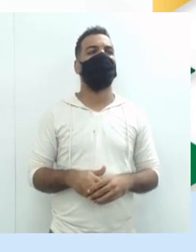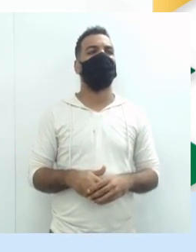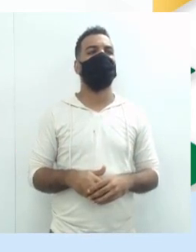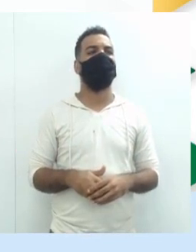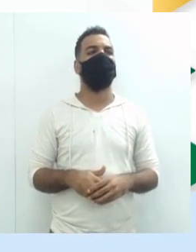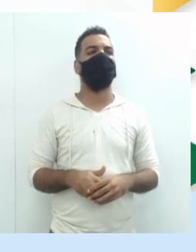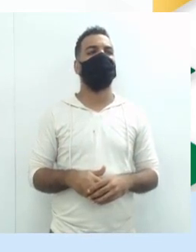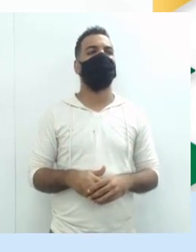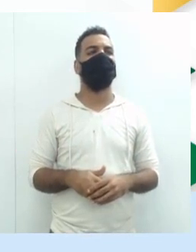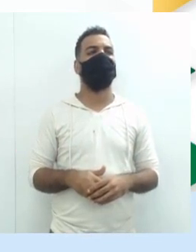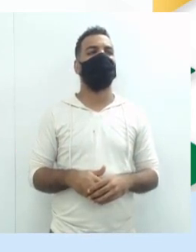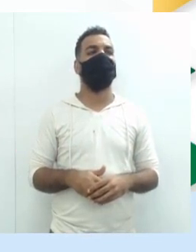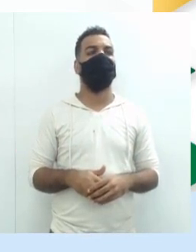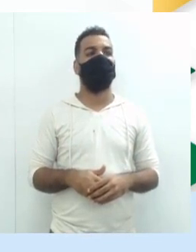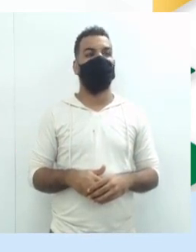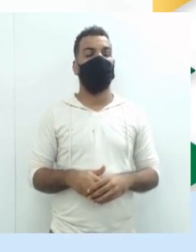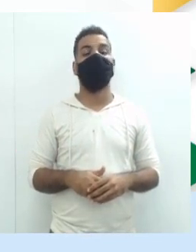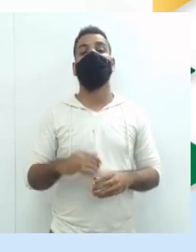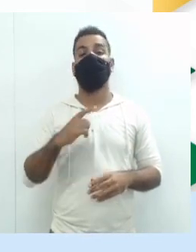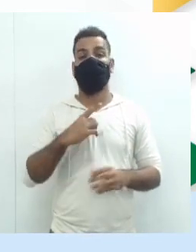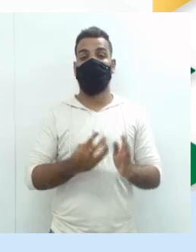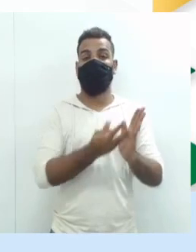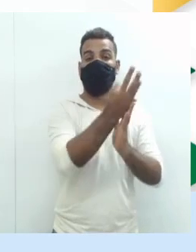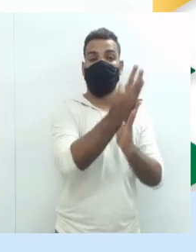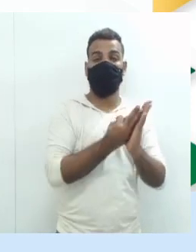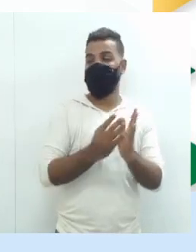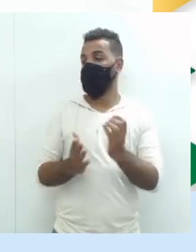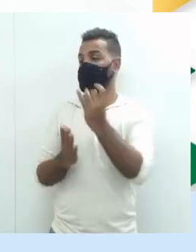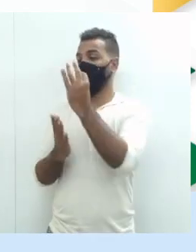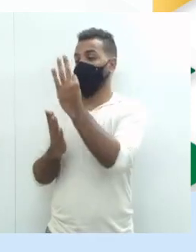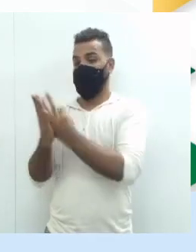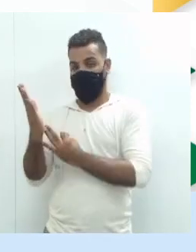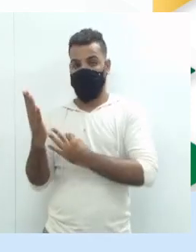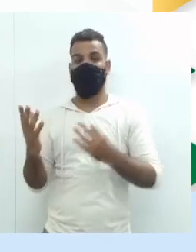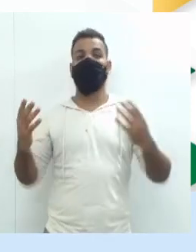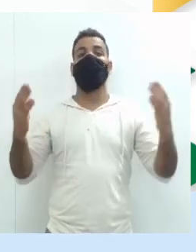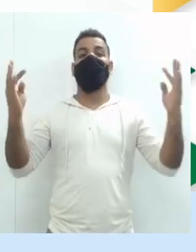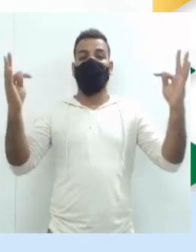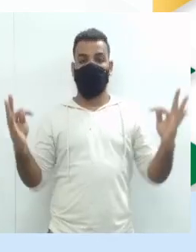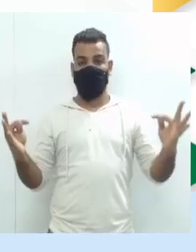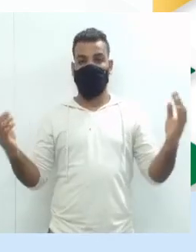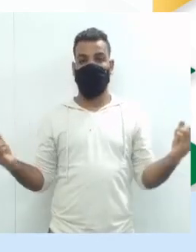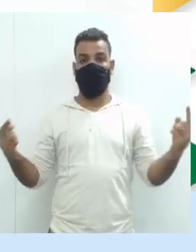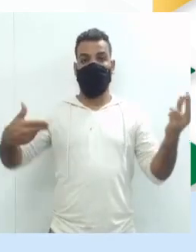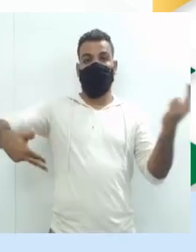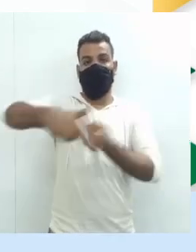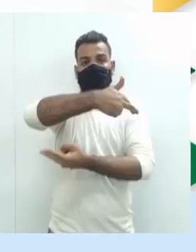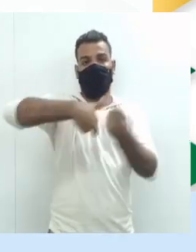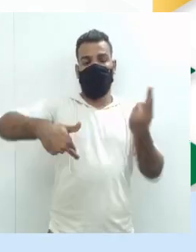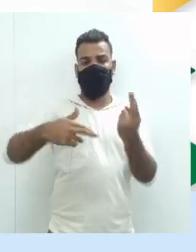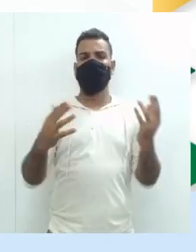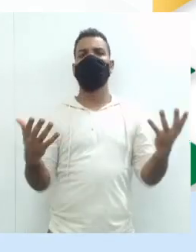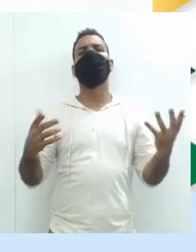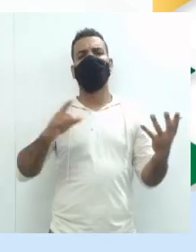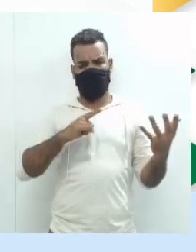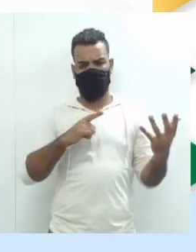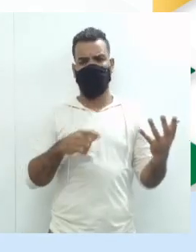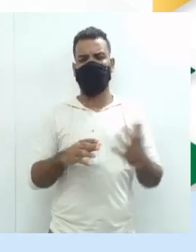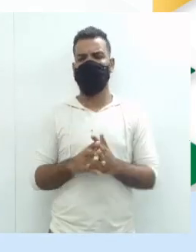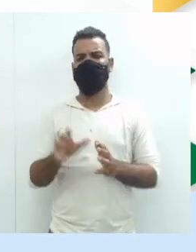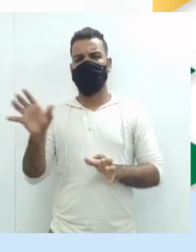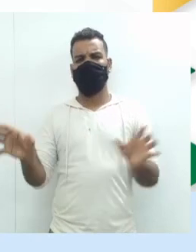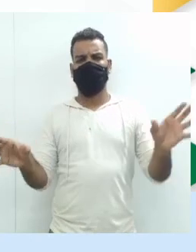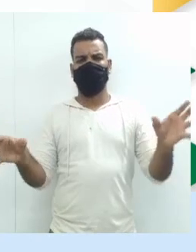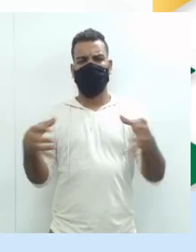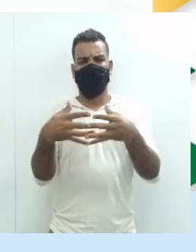a intertextualidade. Isso pode acontecer bastante, que é a relação de um texto com outro, né? A interação entre